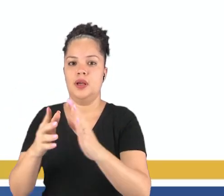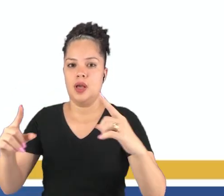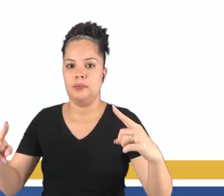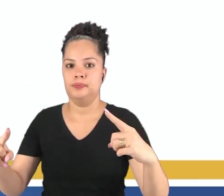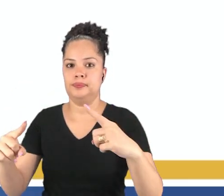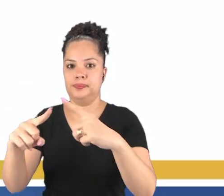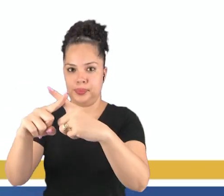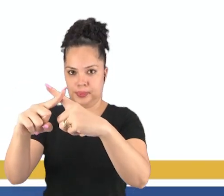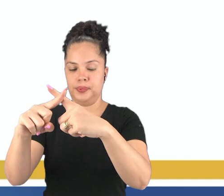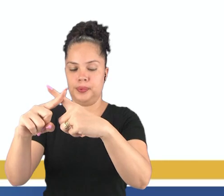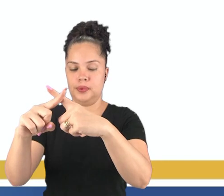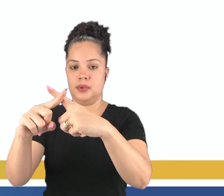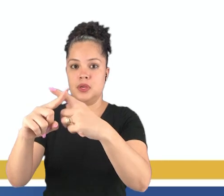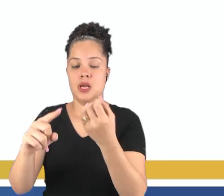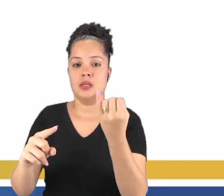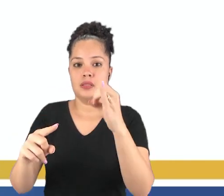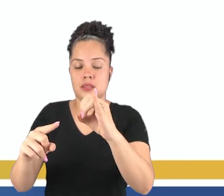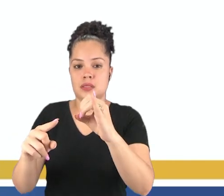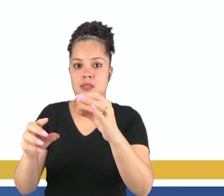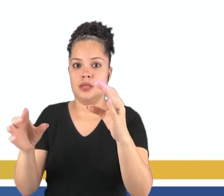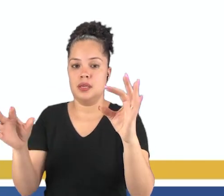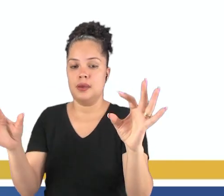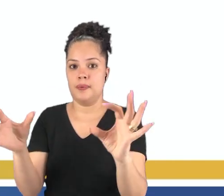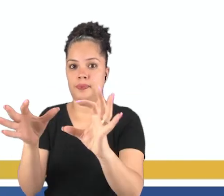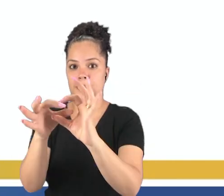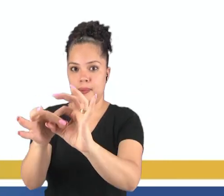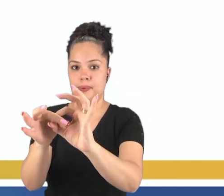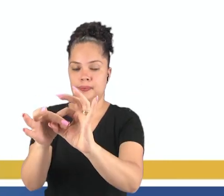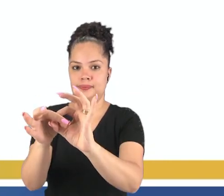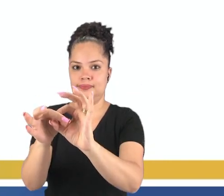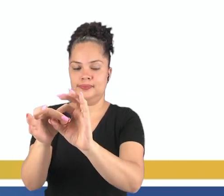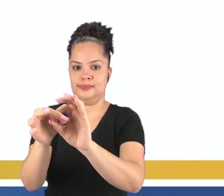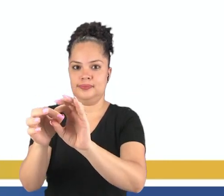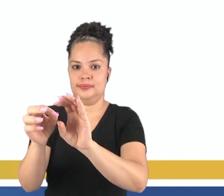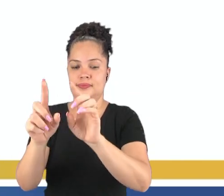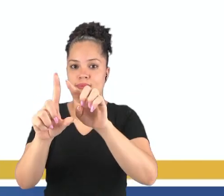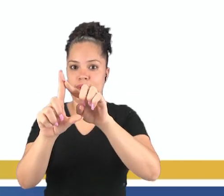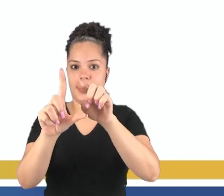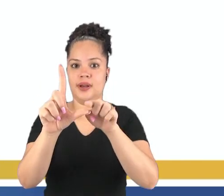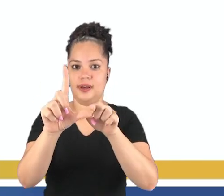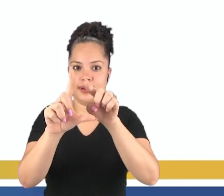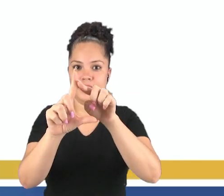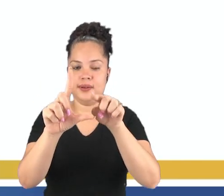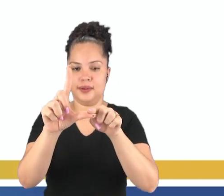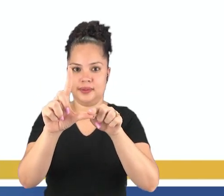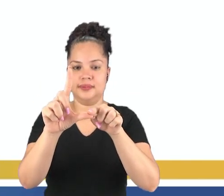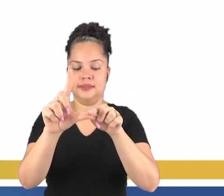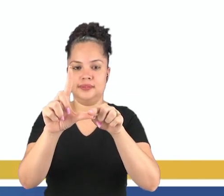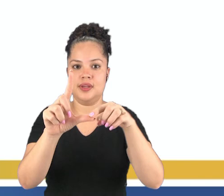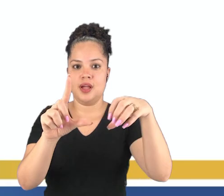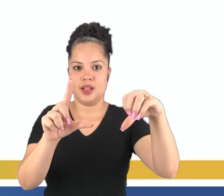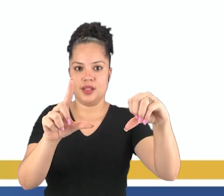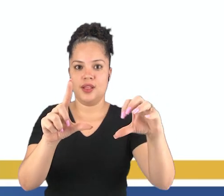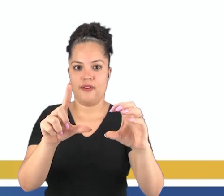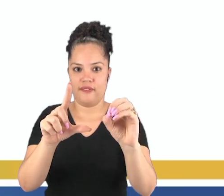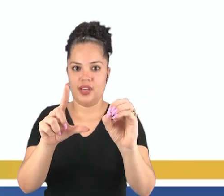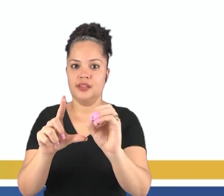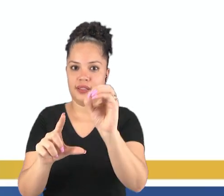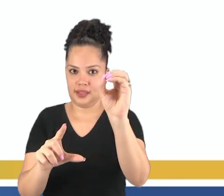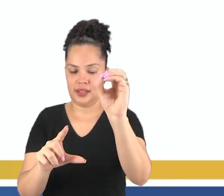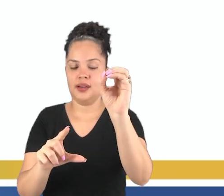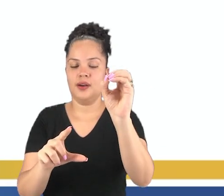além disso, quando eles se tocam, formam exatamente um ângulo de 90 graus, certo? Ou seja, eles